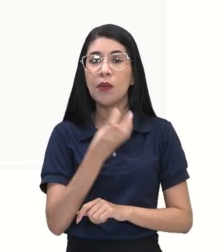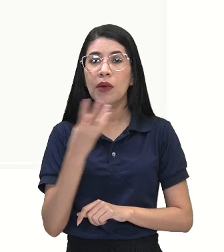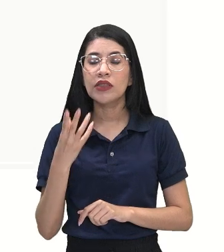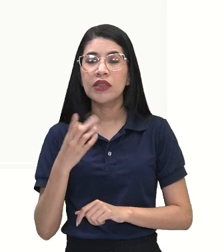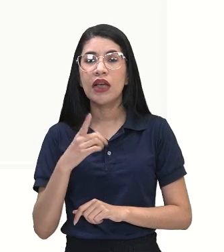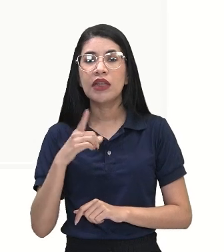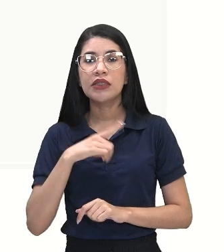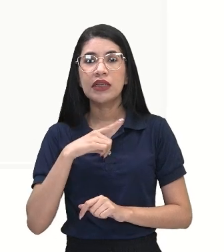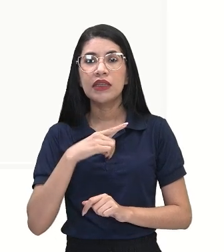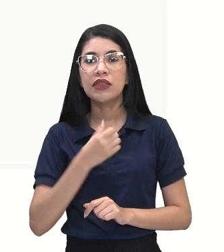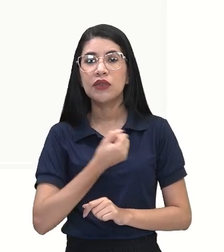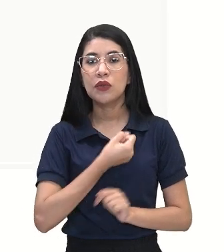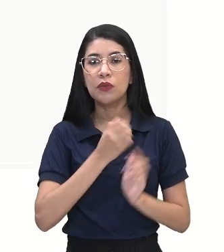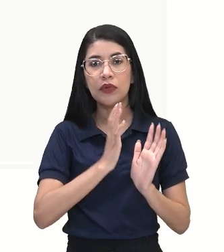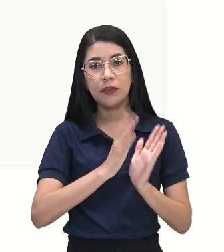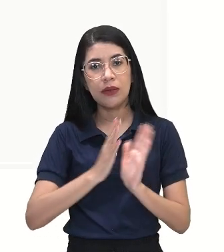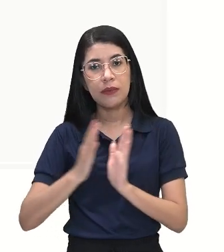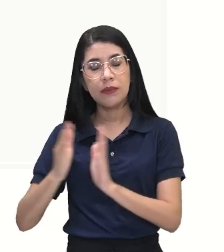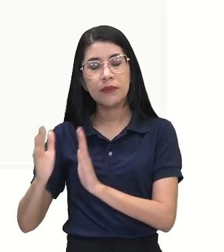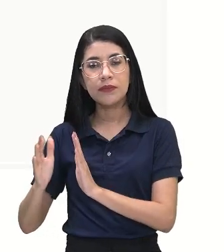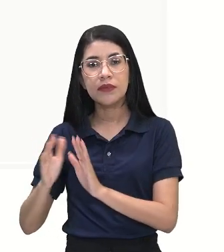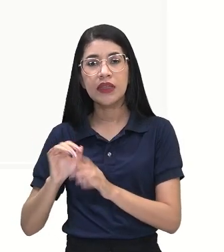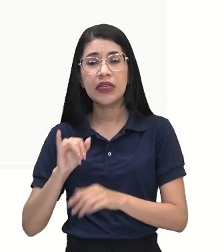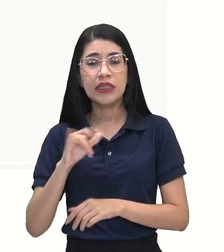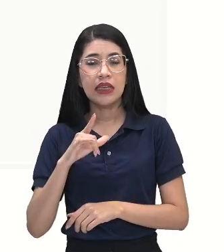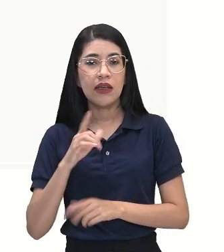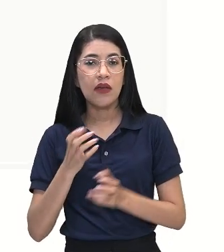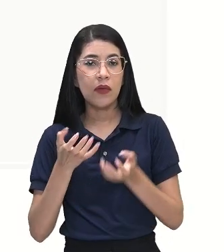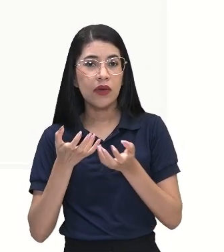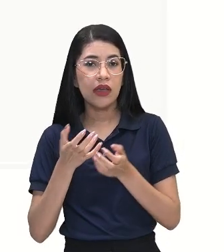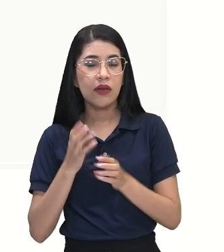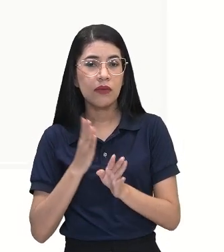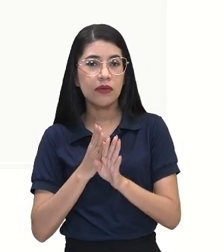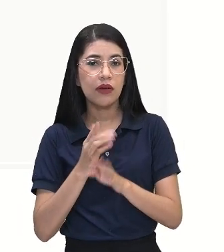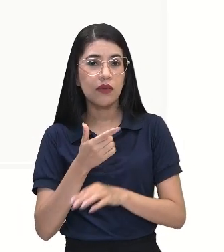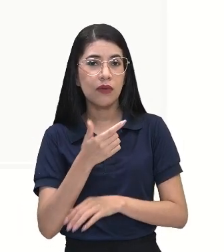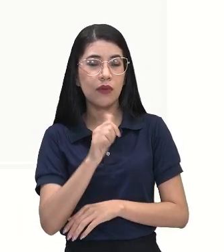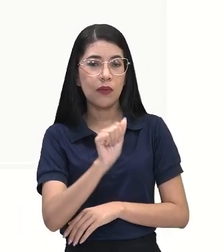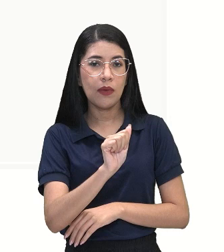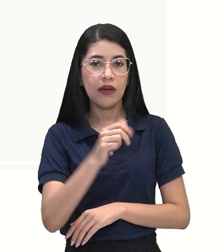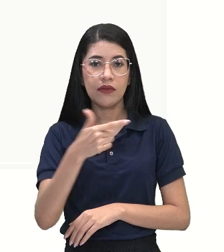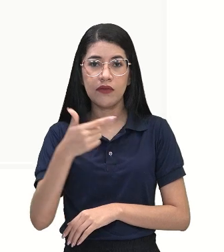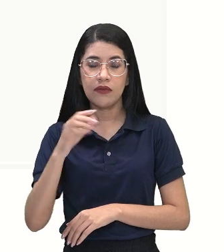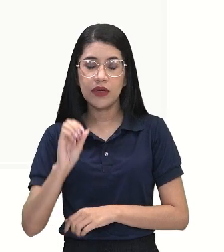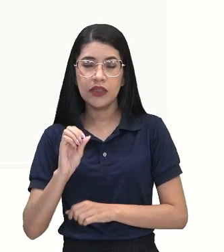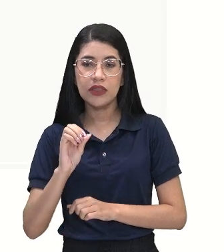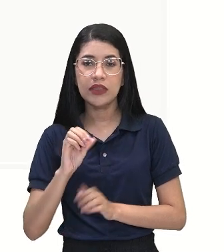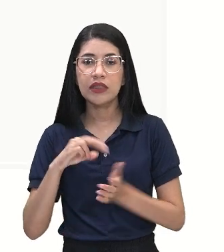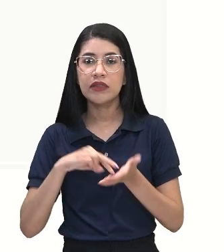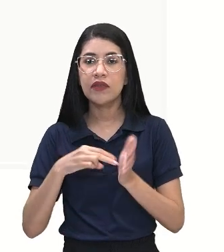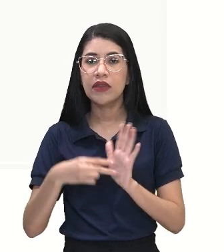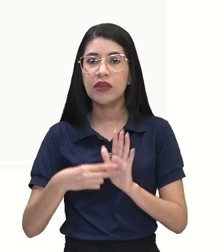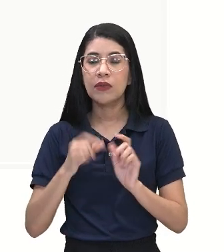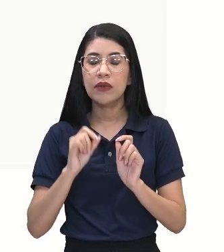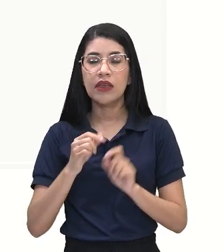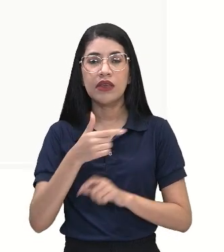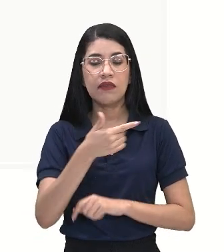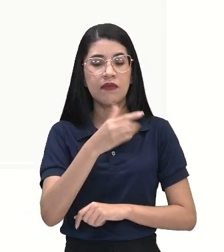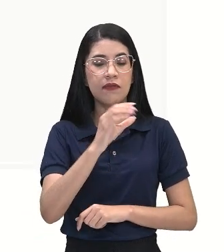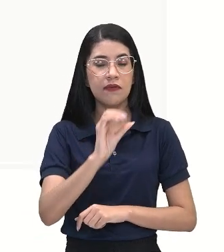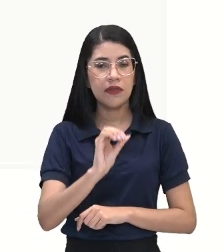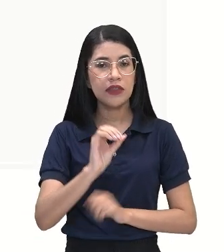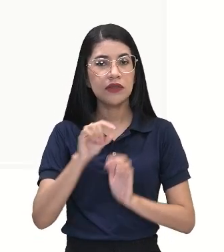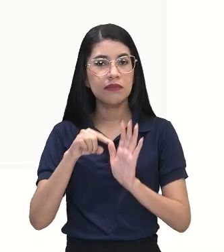tenho. Tá? Se é o A20, então vai ser 20 menos 1. 20 menos